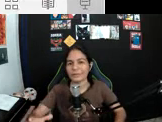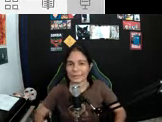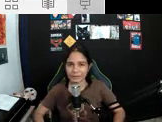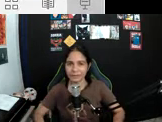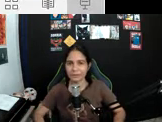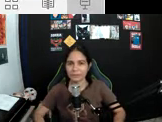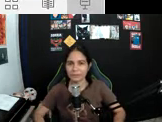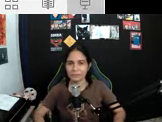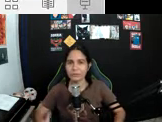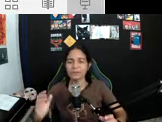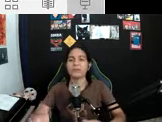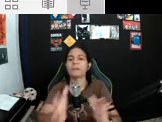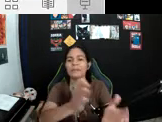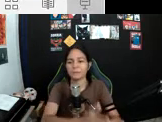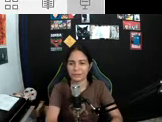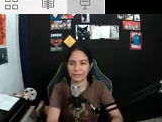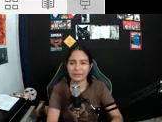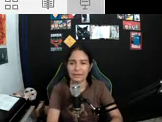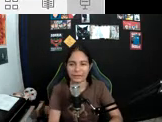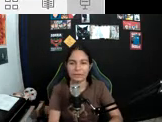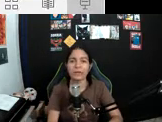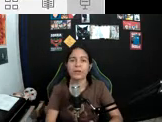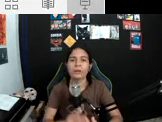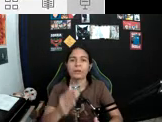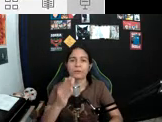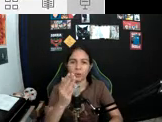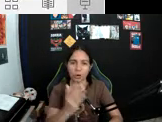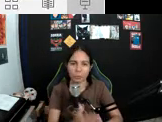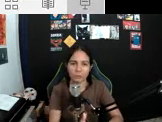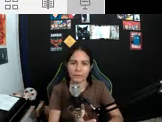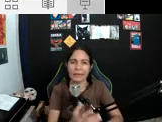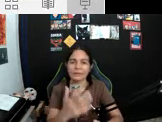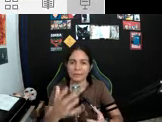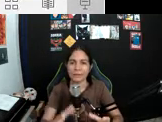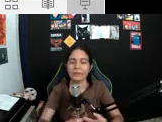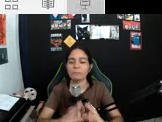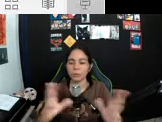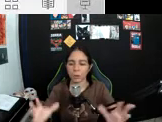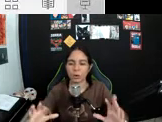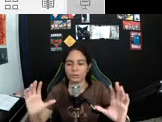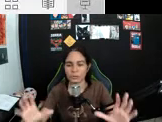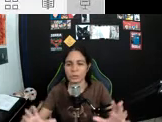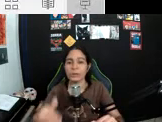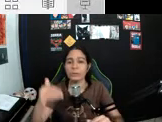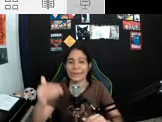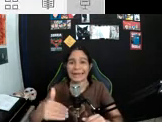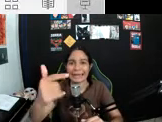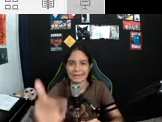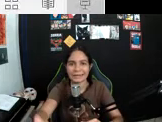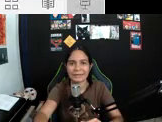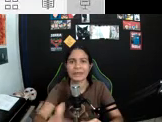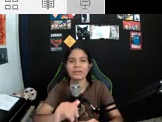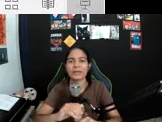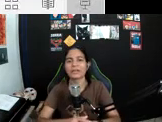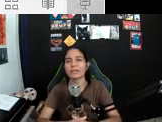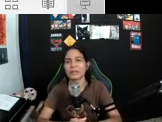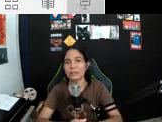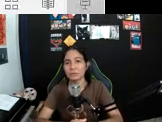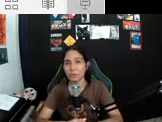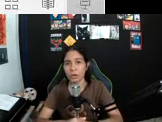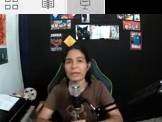enfermagem obstétrica, se você tiver especialidade comprovado, né, diploma, tudinho, e